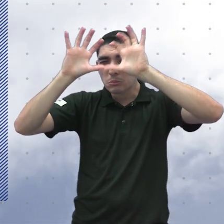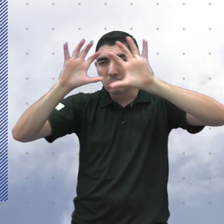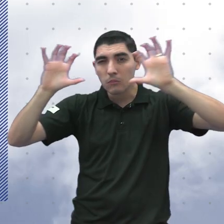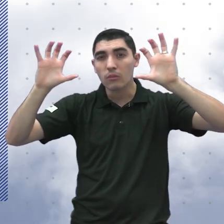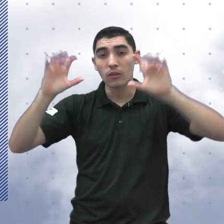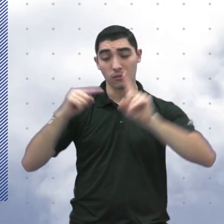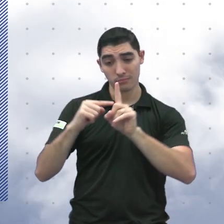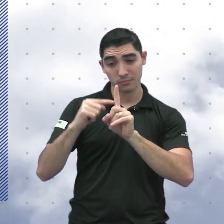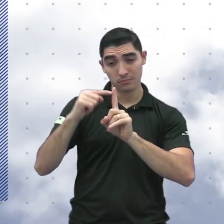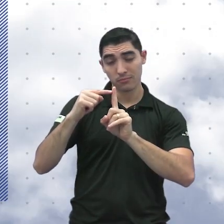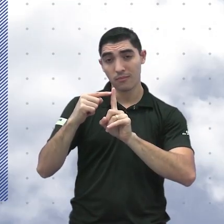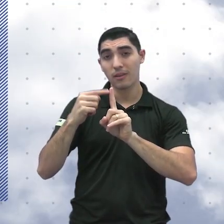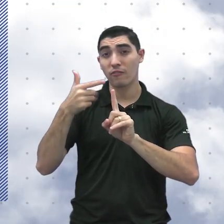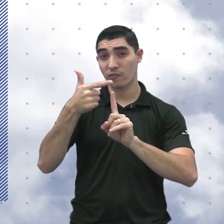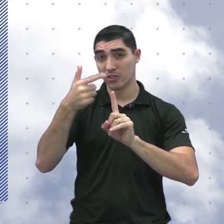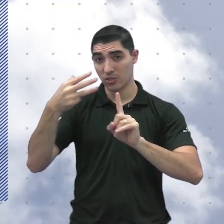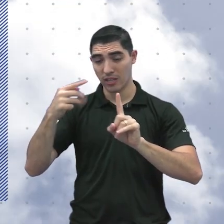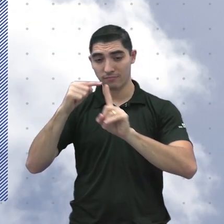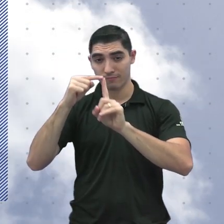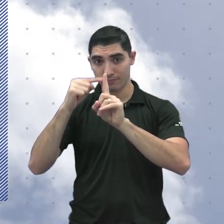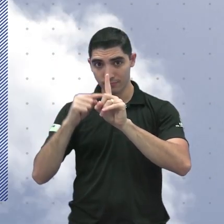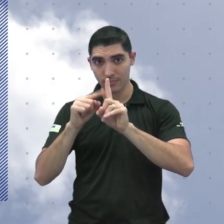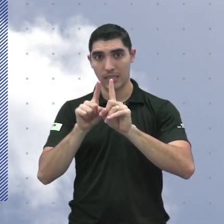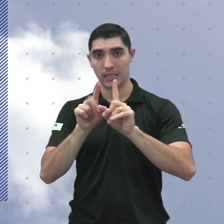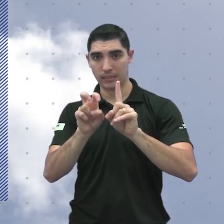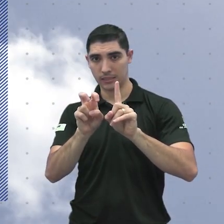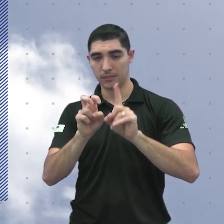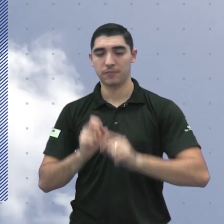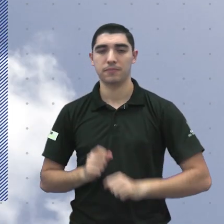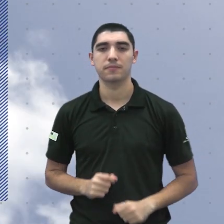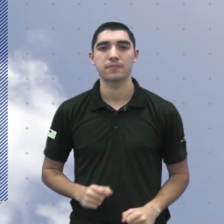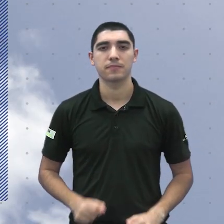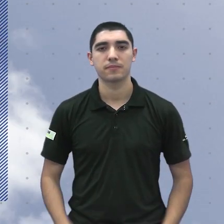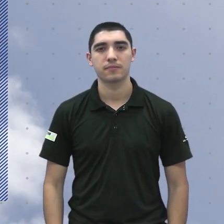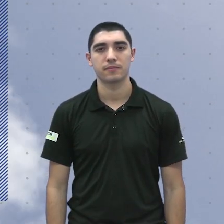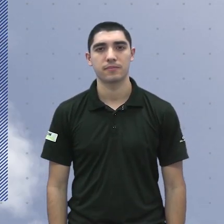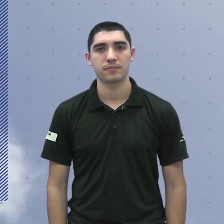a máxima prevista é de 23 graus, com mínima de 15.